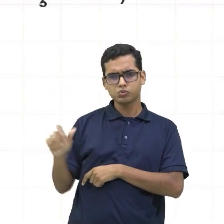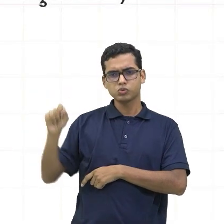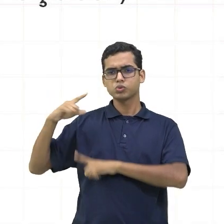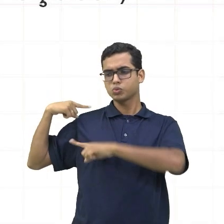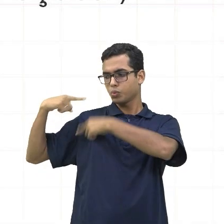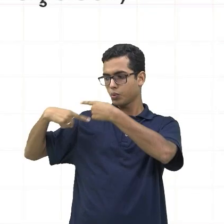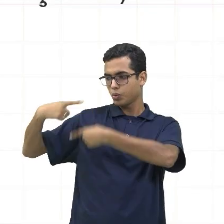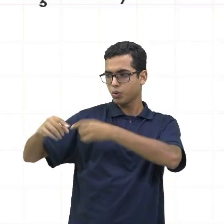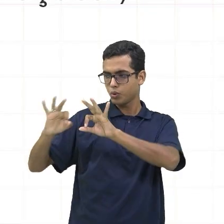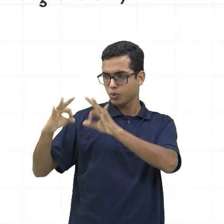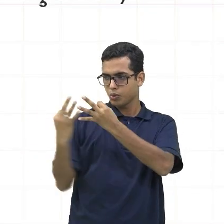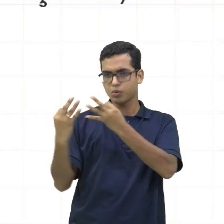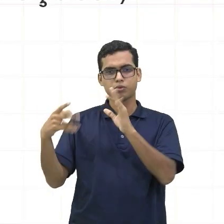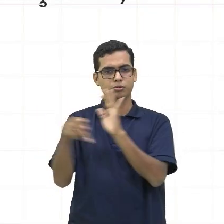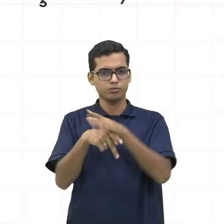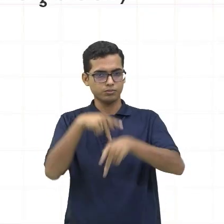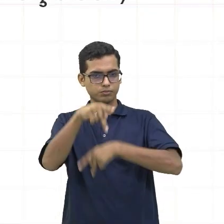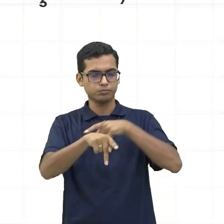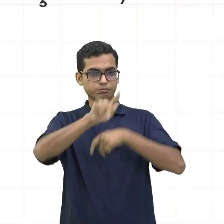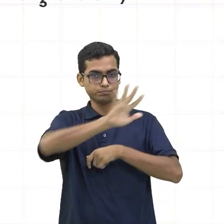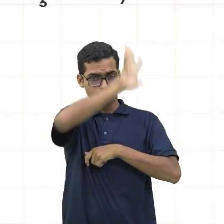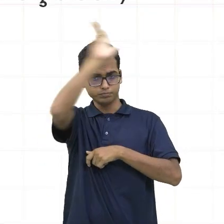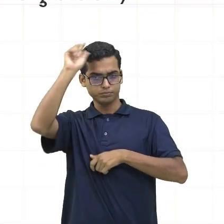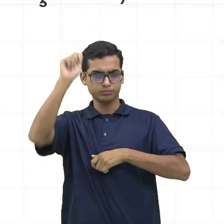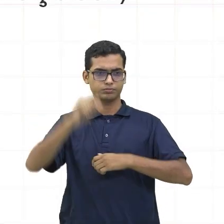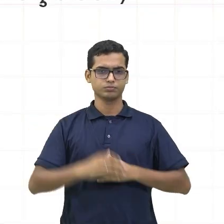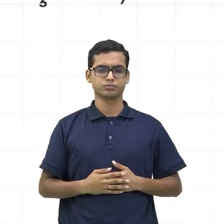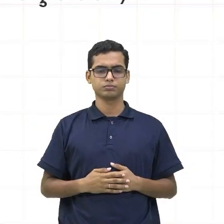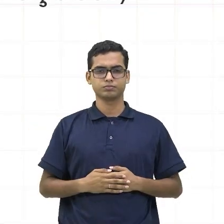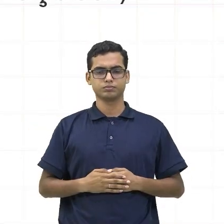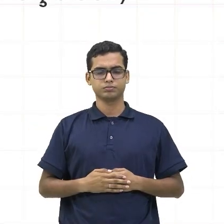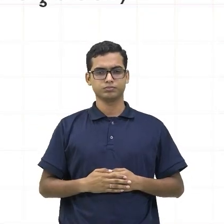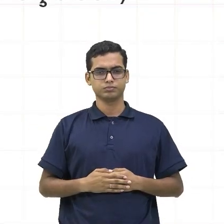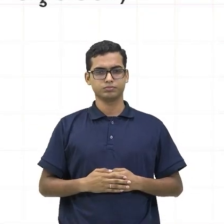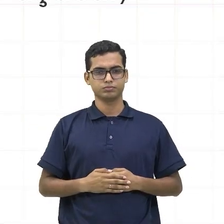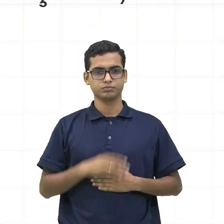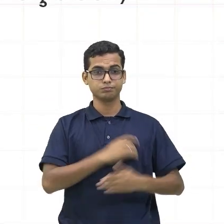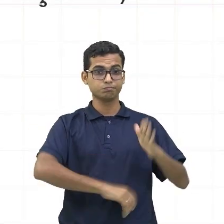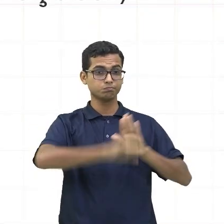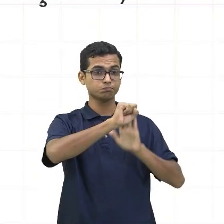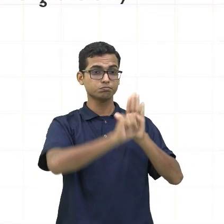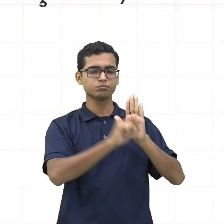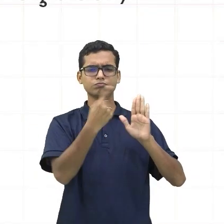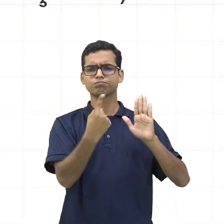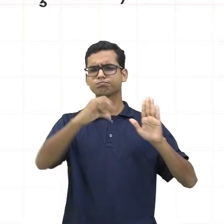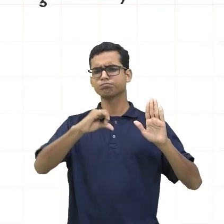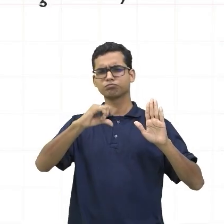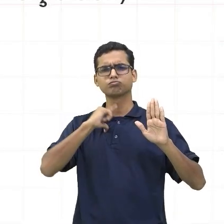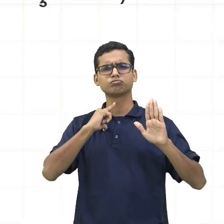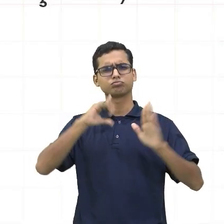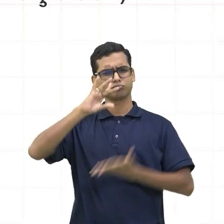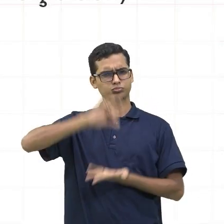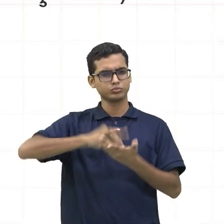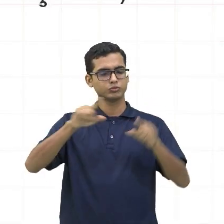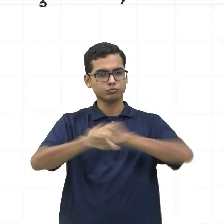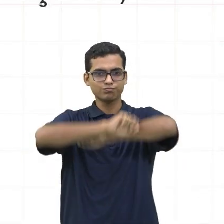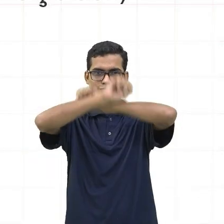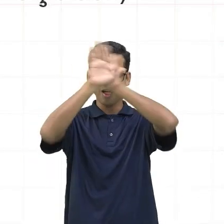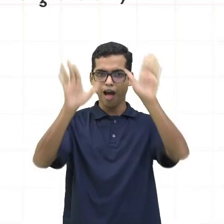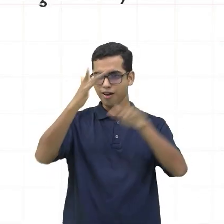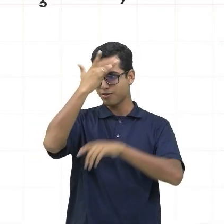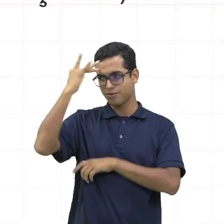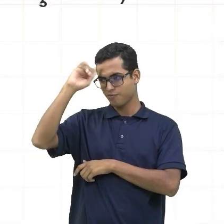afrodescendentes, né, da população amazonense. No século XIX, já era bastante evidente a